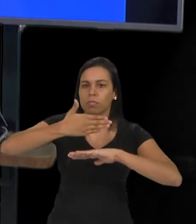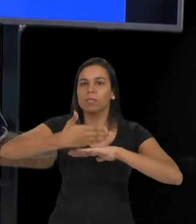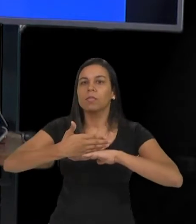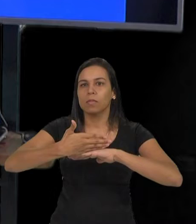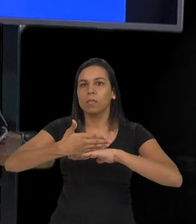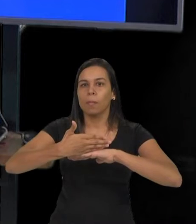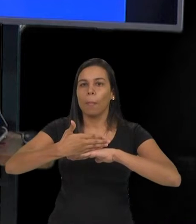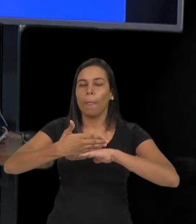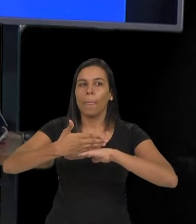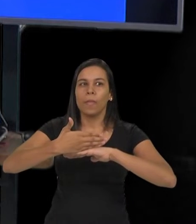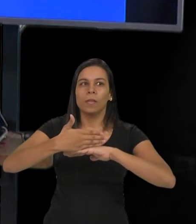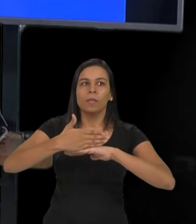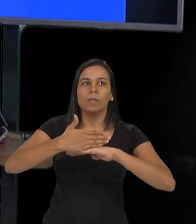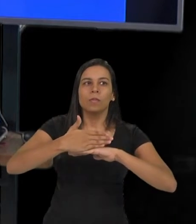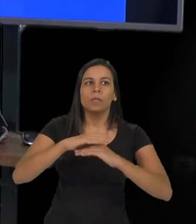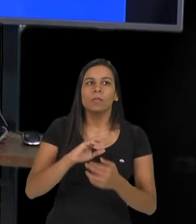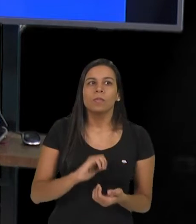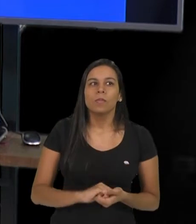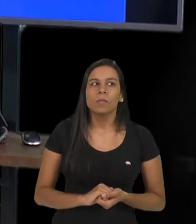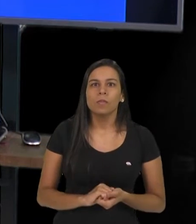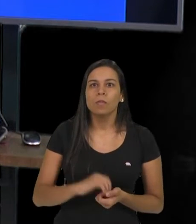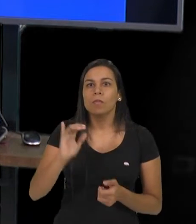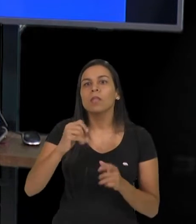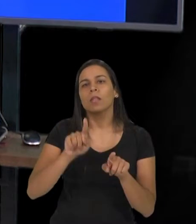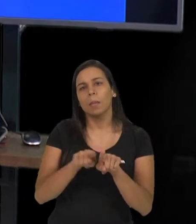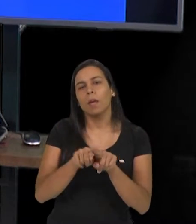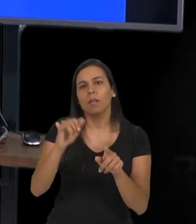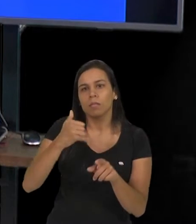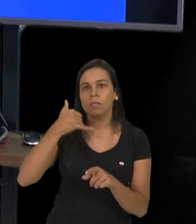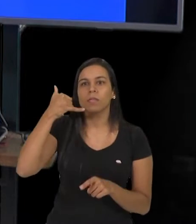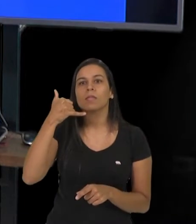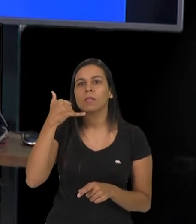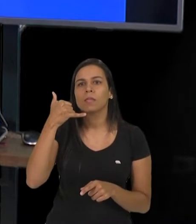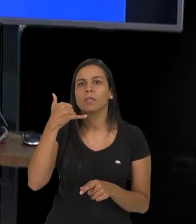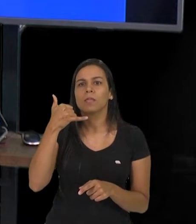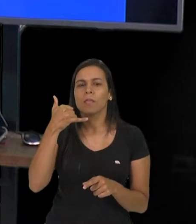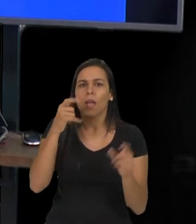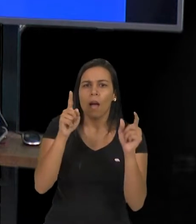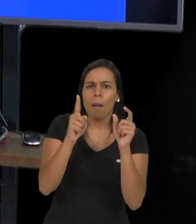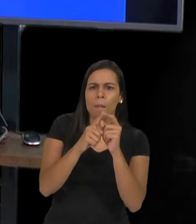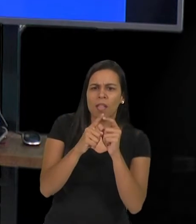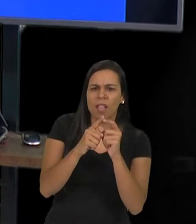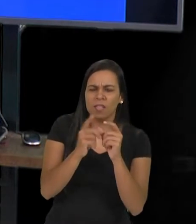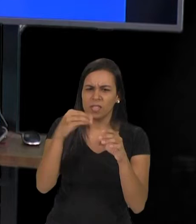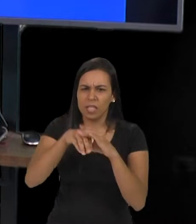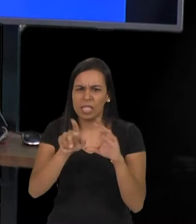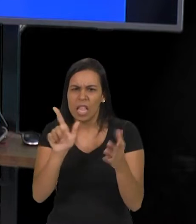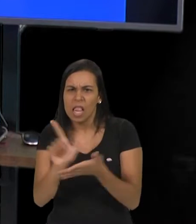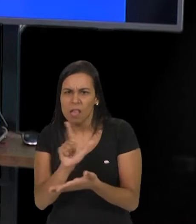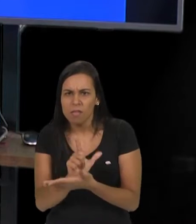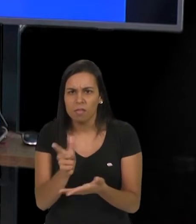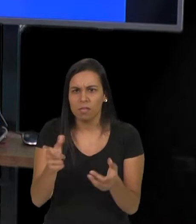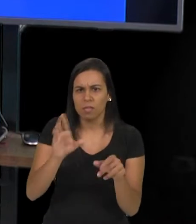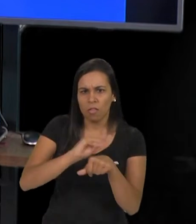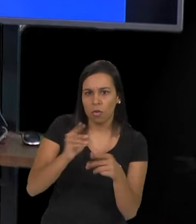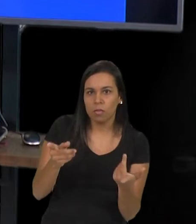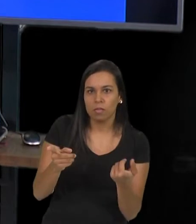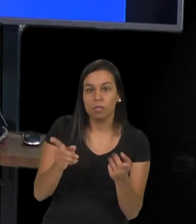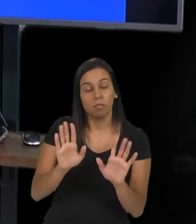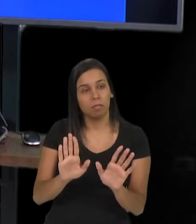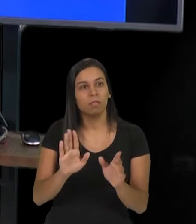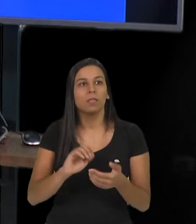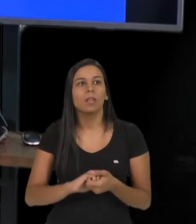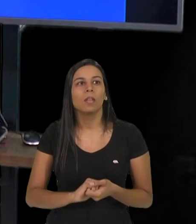notebook, no colinho dele ali com o celular no ouvido. Então, essa palavra, cadê o livro dessa palavra? Né? Não tem livro na foto, mas tem sim. Ó.